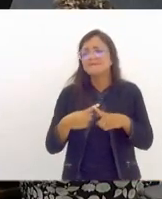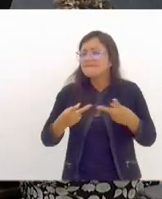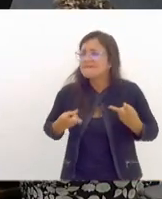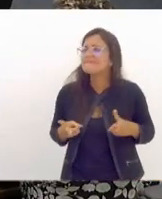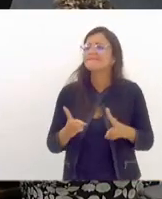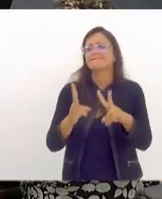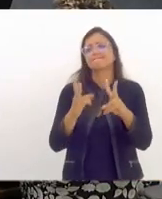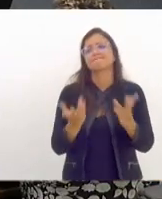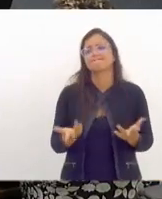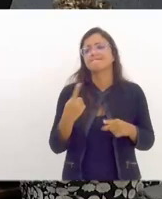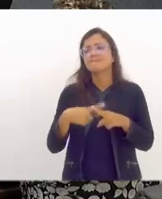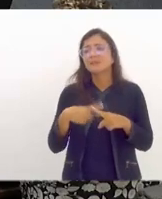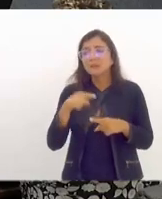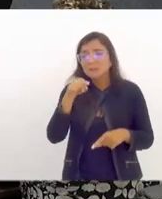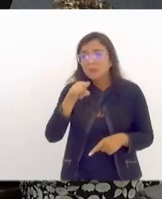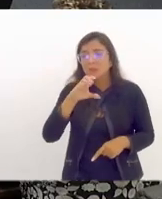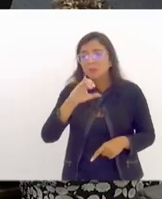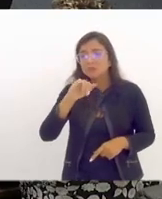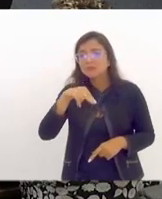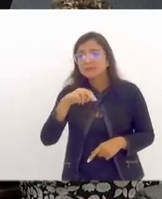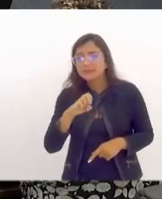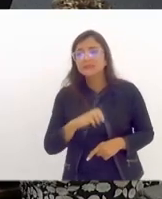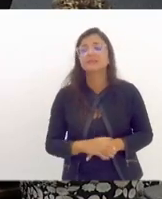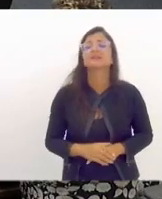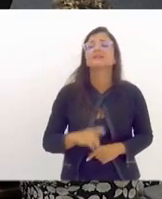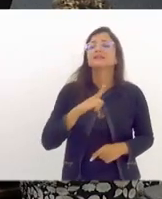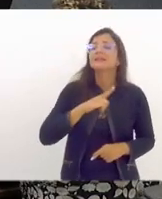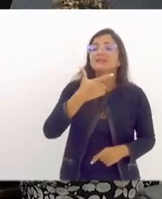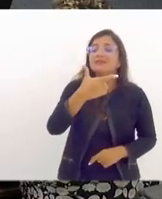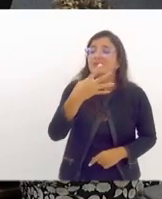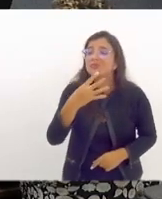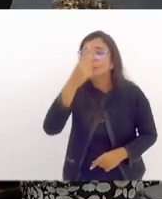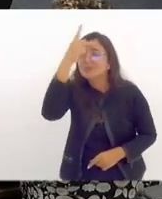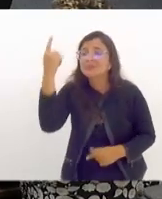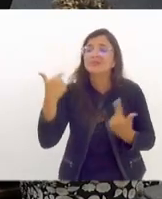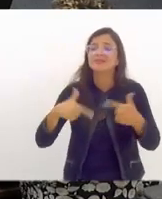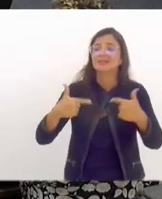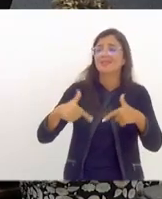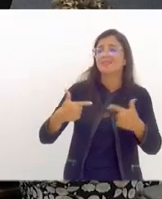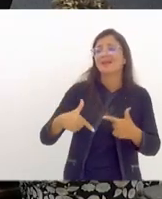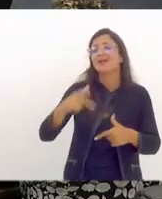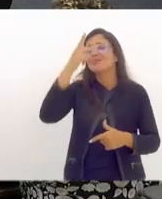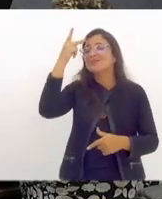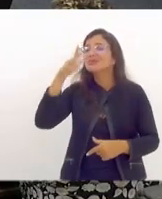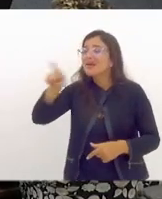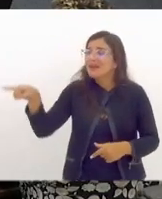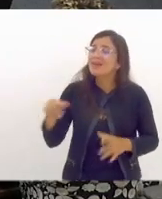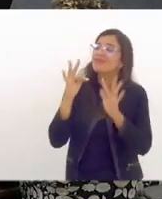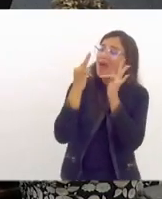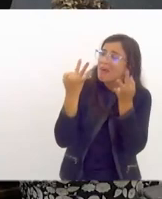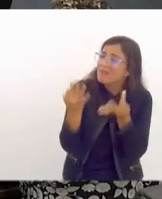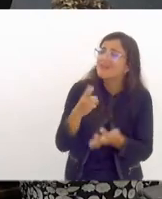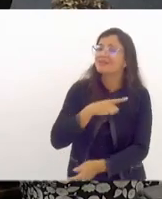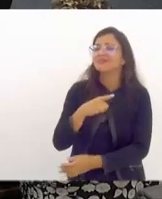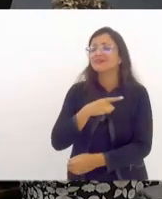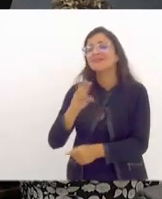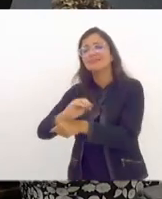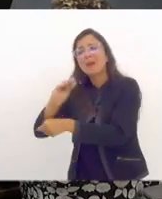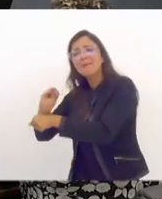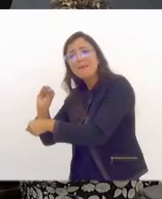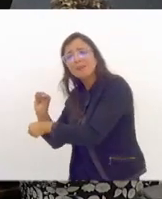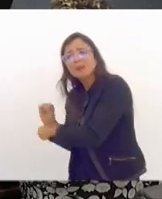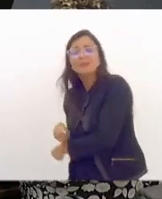já que o ponto Cine empregava 24 pessoas 24 pessoas tentadoras de famílias e sazonalmente